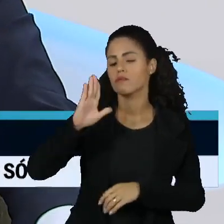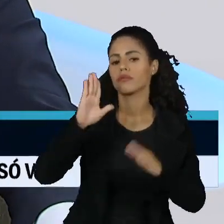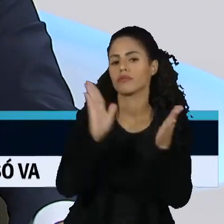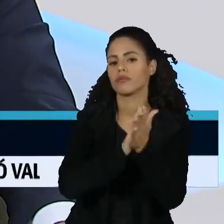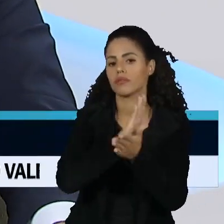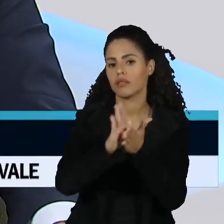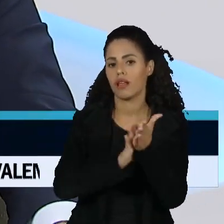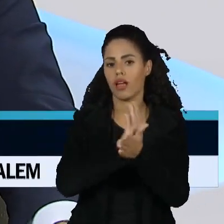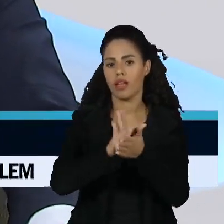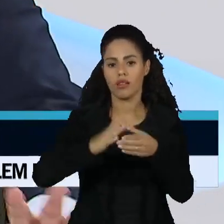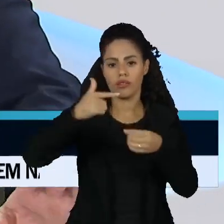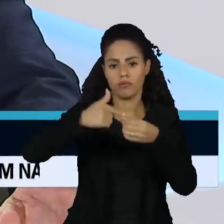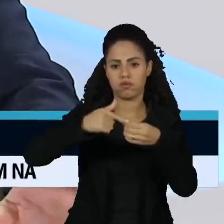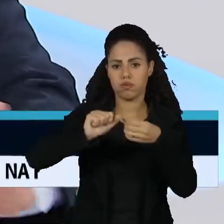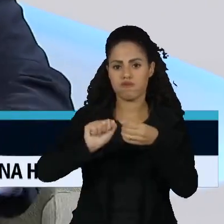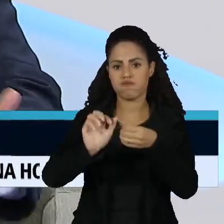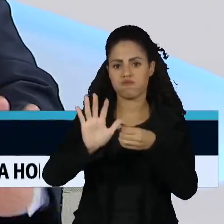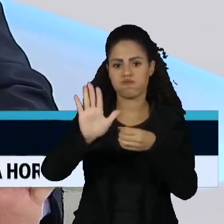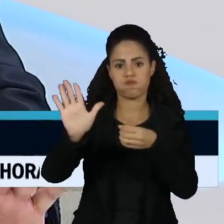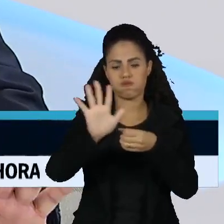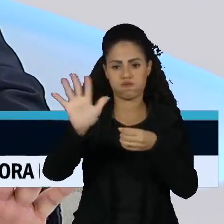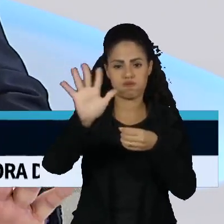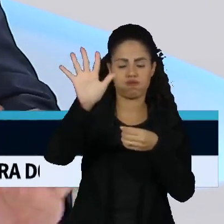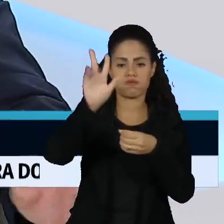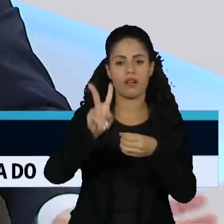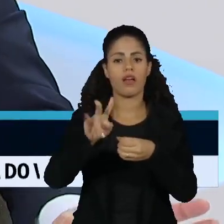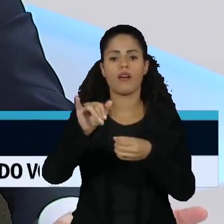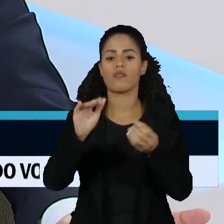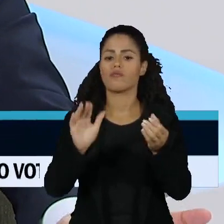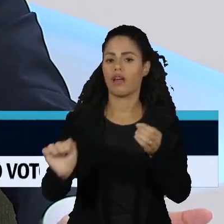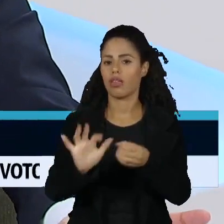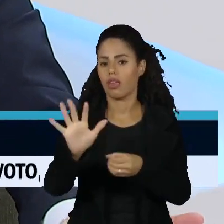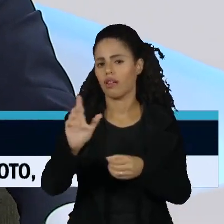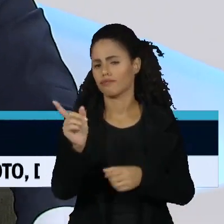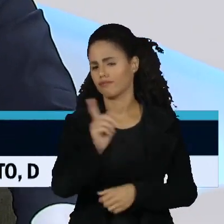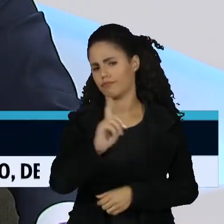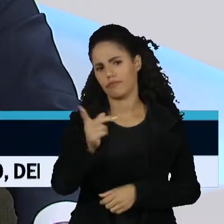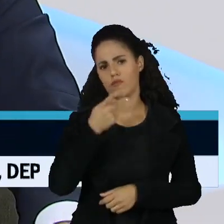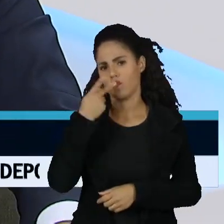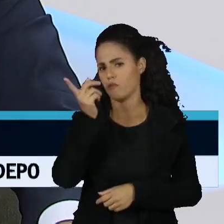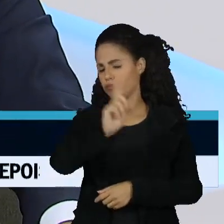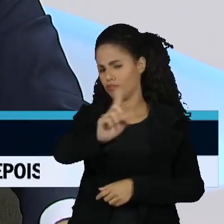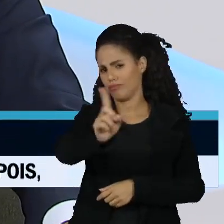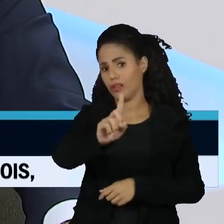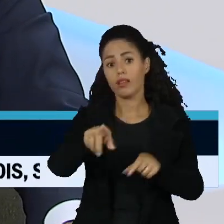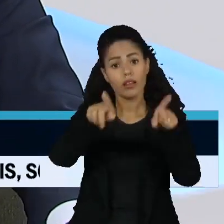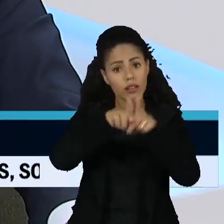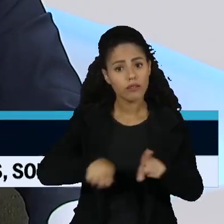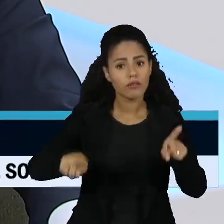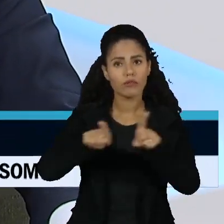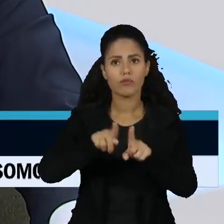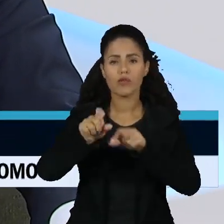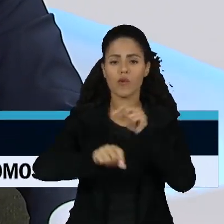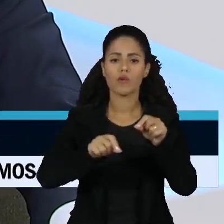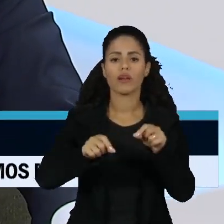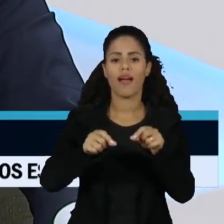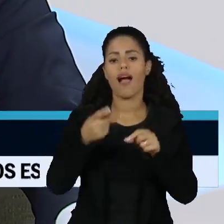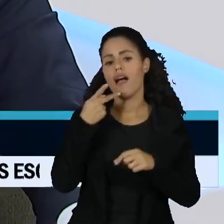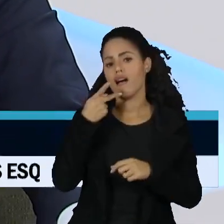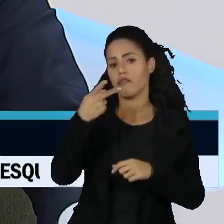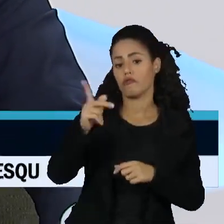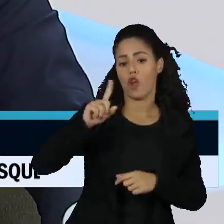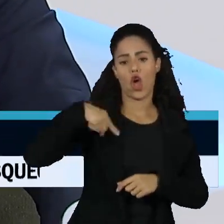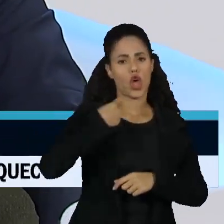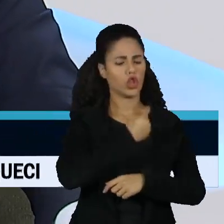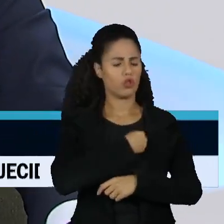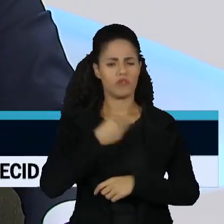preço nunca mais subiria. Sabe, eu vou me eleger e nunca mais vou subir o preço do combustível. Isso não houve. Também não houve desgarramento. Ele nunca disse, olha, nós vamos